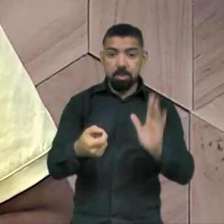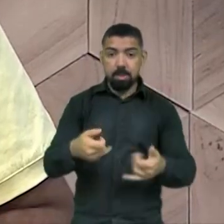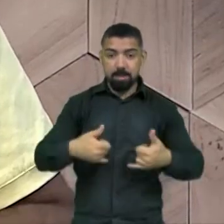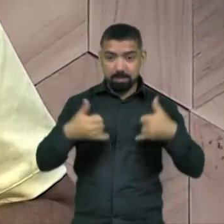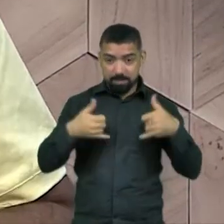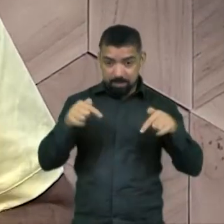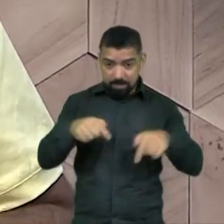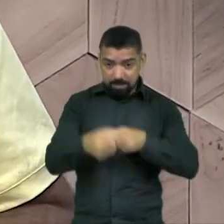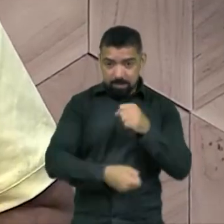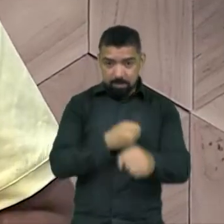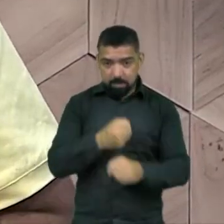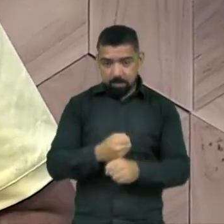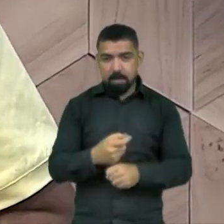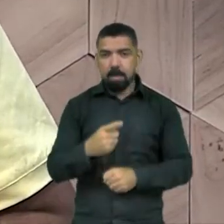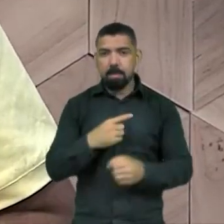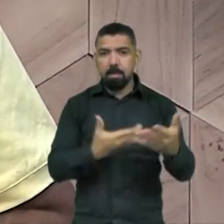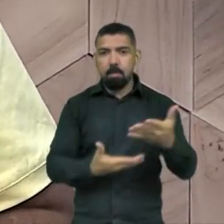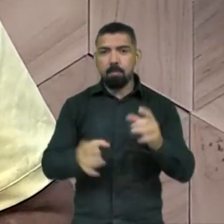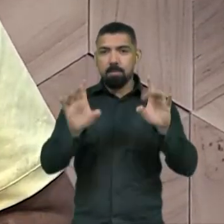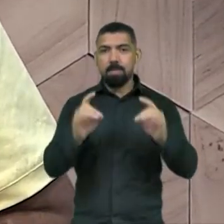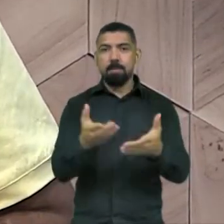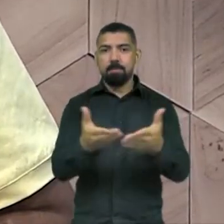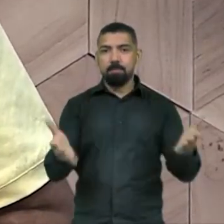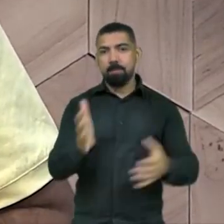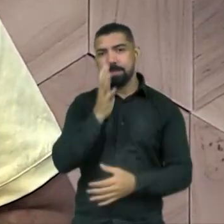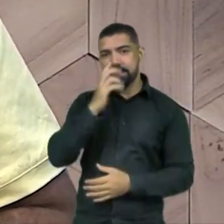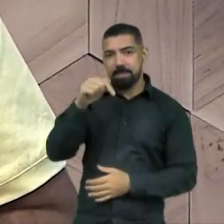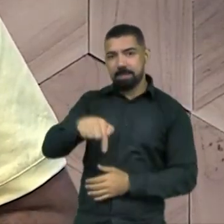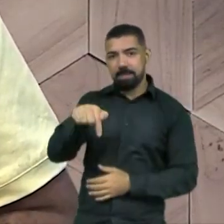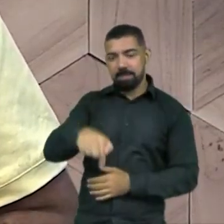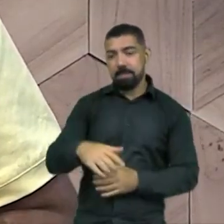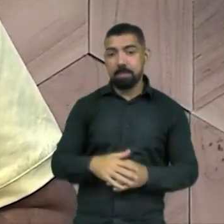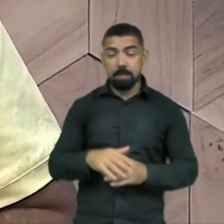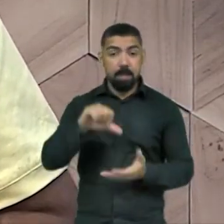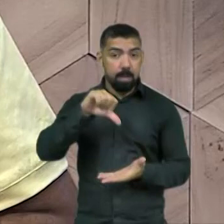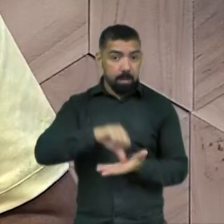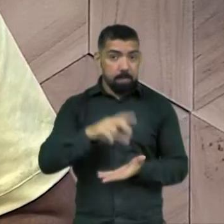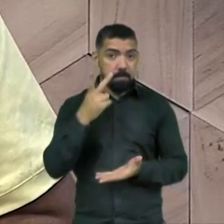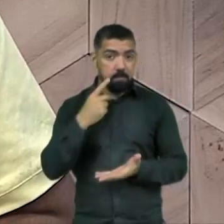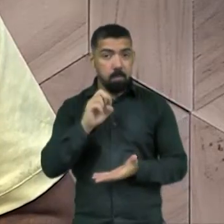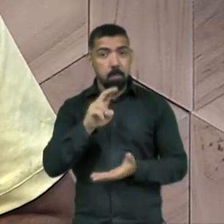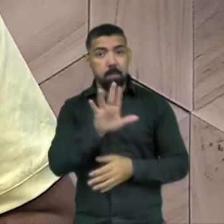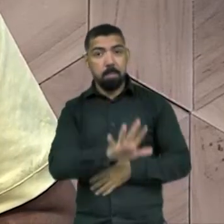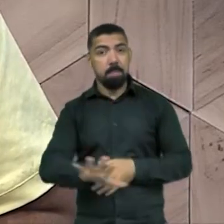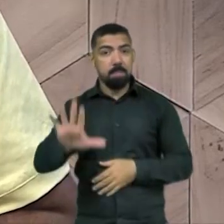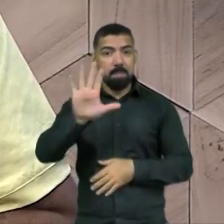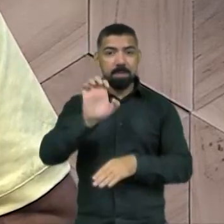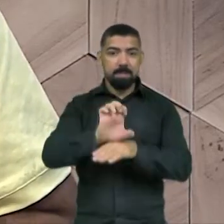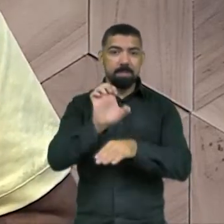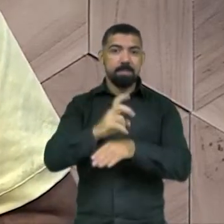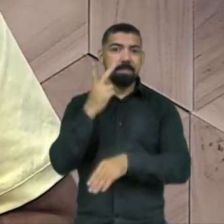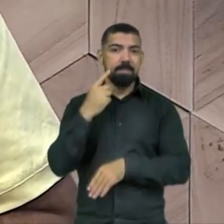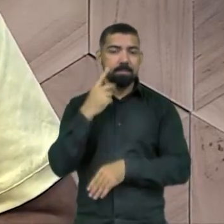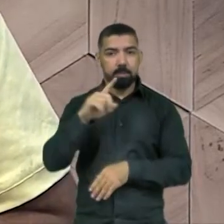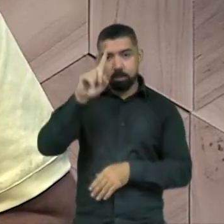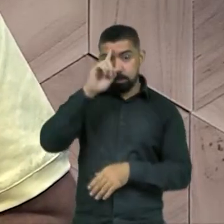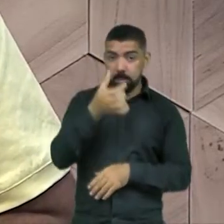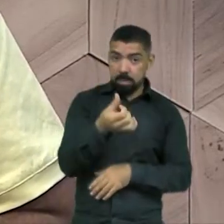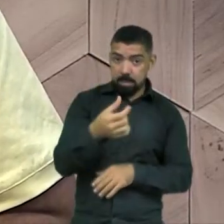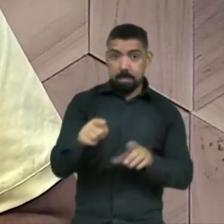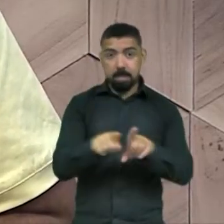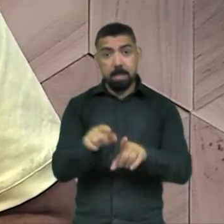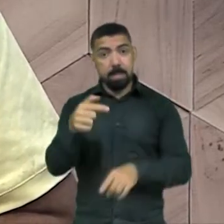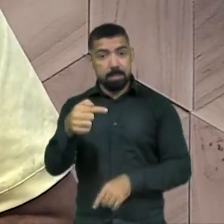tem um convite especial para você, telespectador, não somente da capital, mas de todo o Ceará, para, nos dias 6 e 7 de